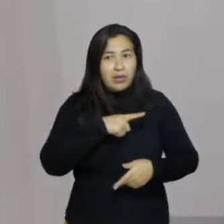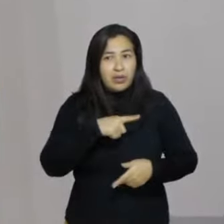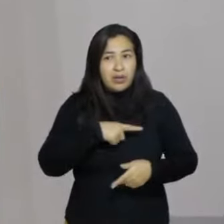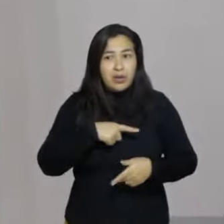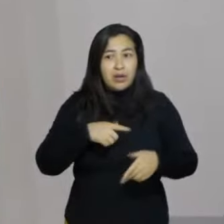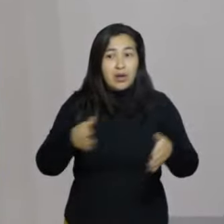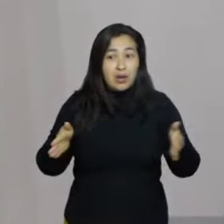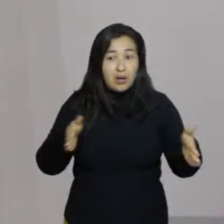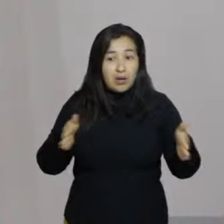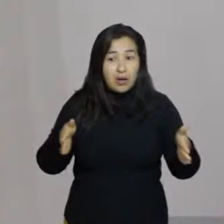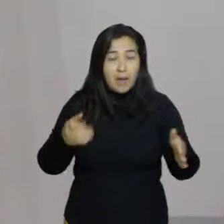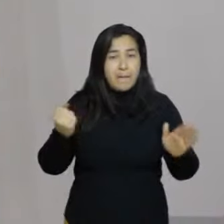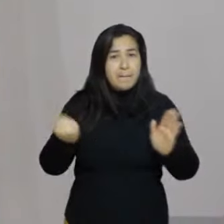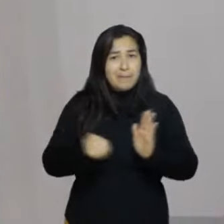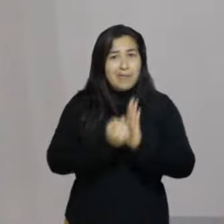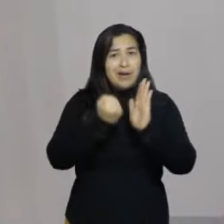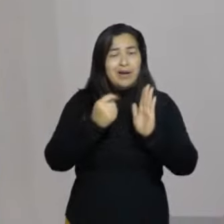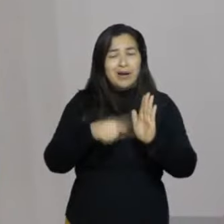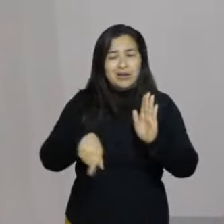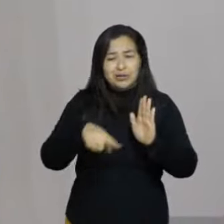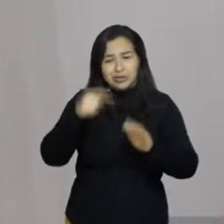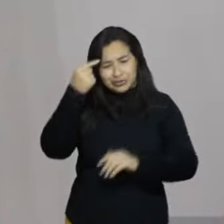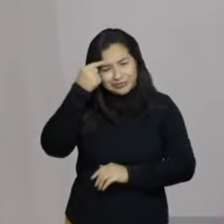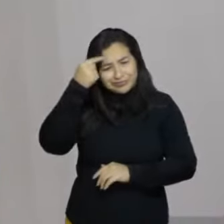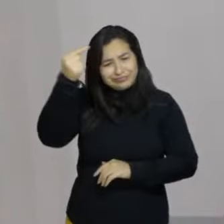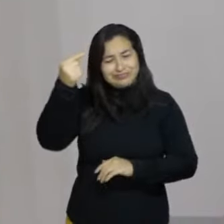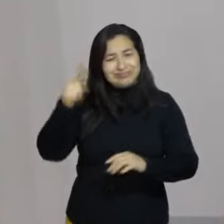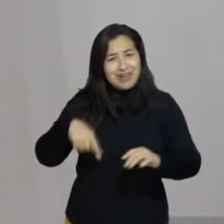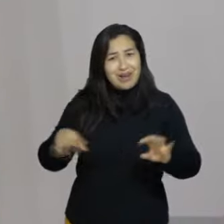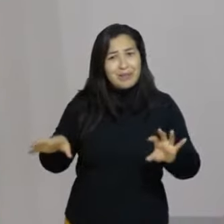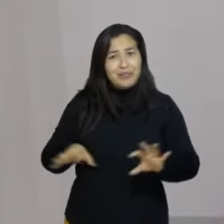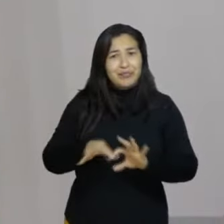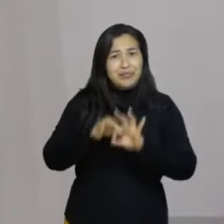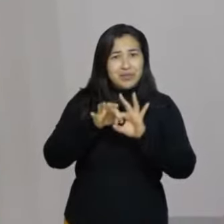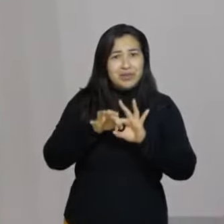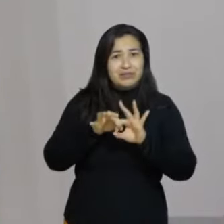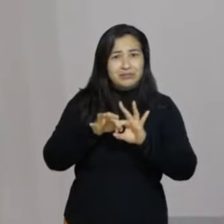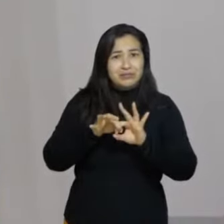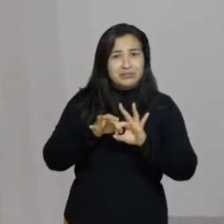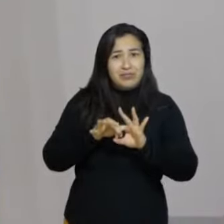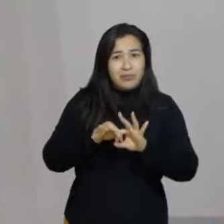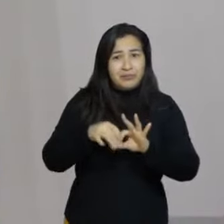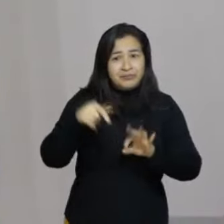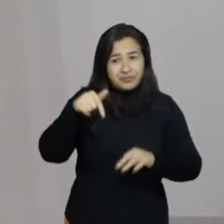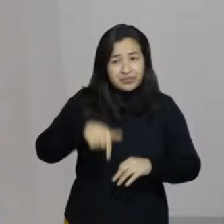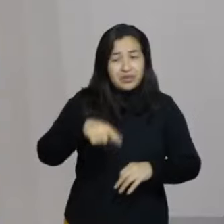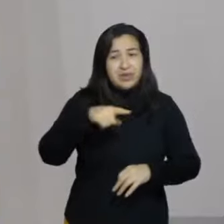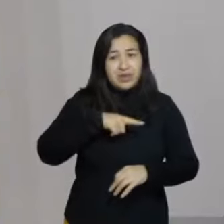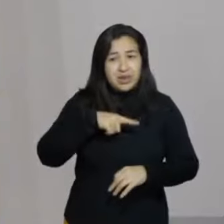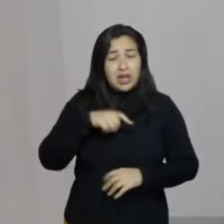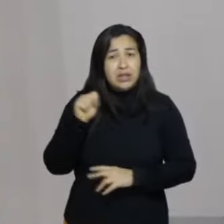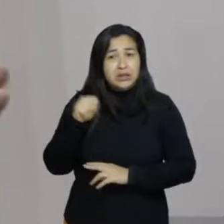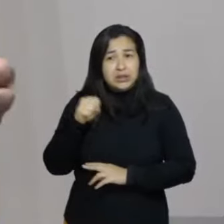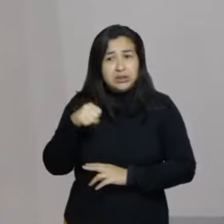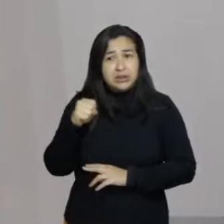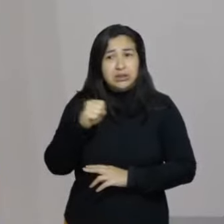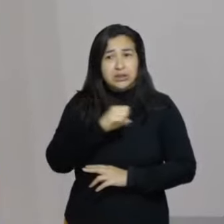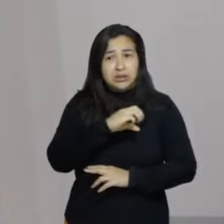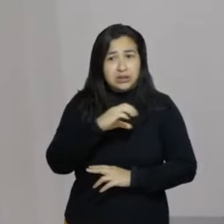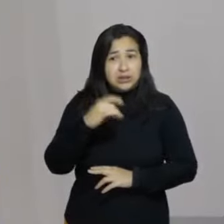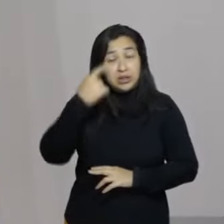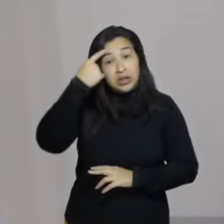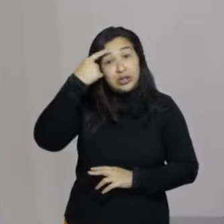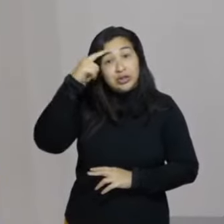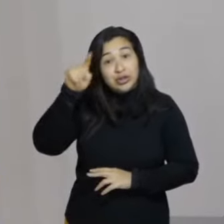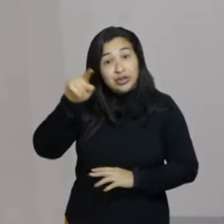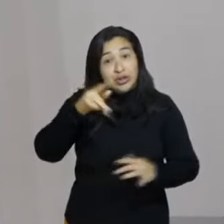da solidariedade, o momento da união das pessoas, já que nós temos, sim, em Santa Catarina, o Dia da